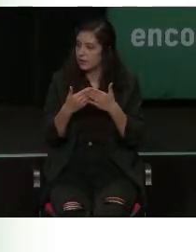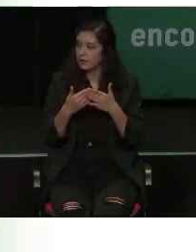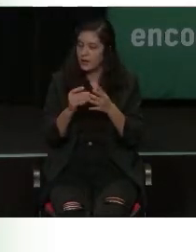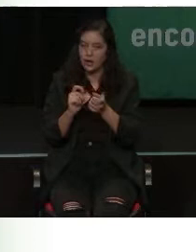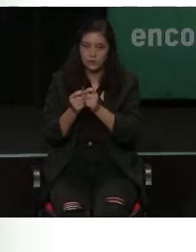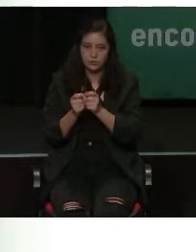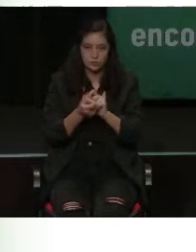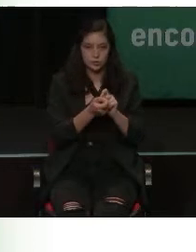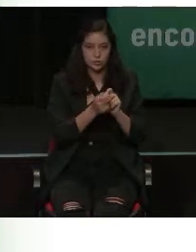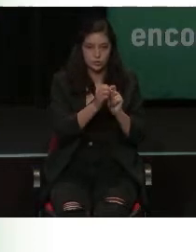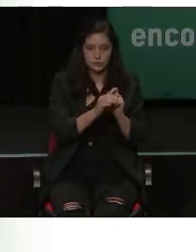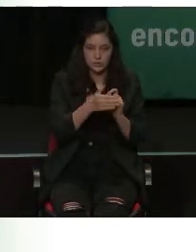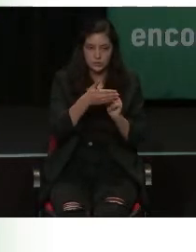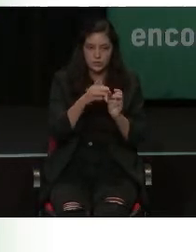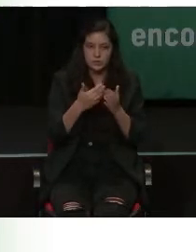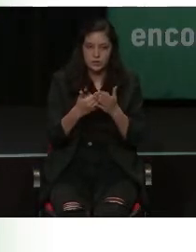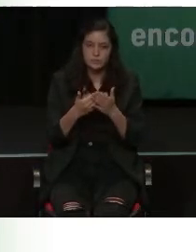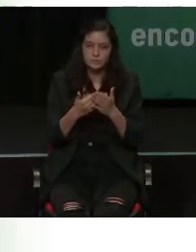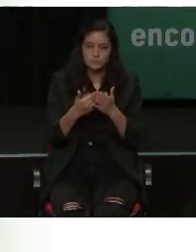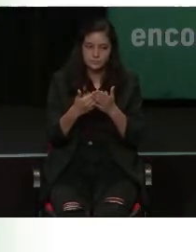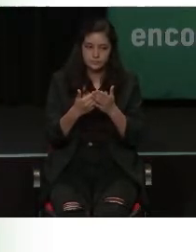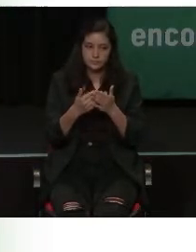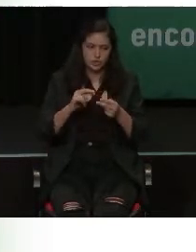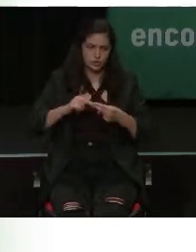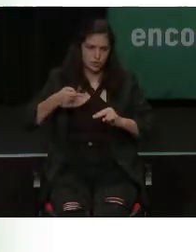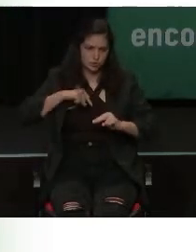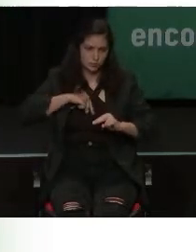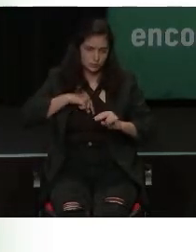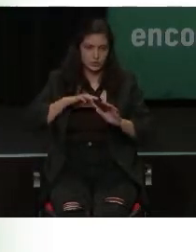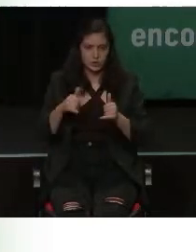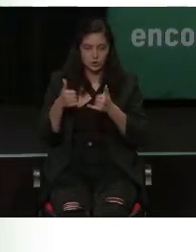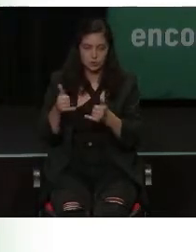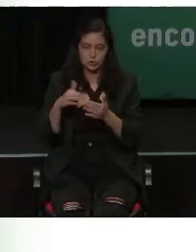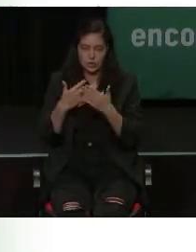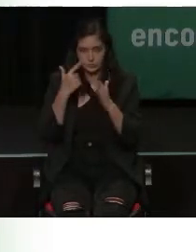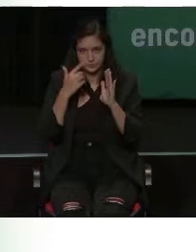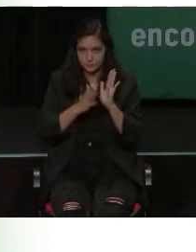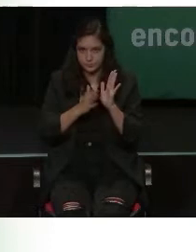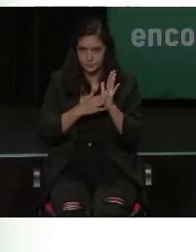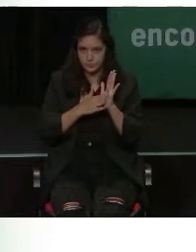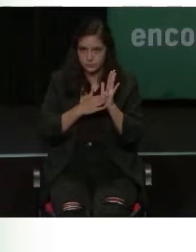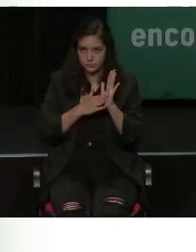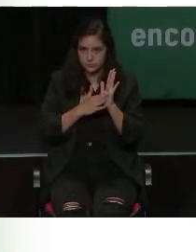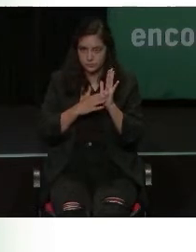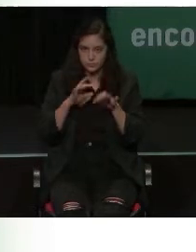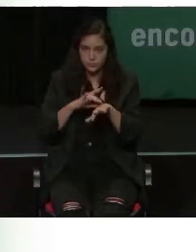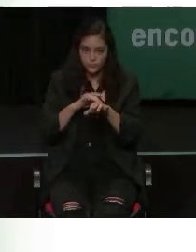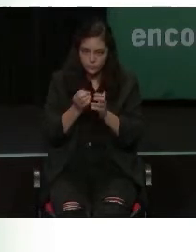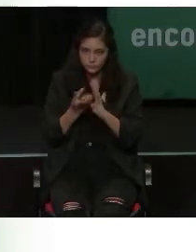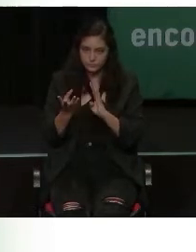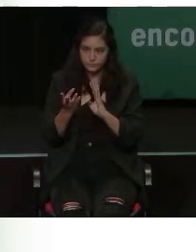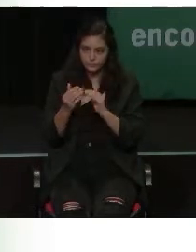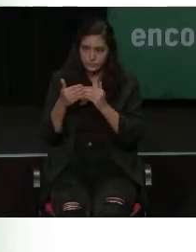a nível do imprinting genómico e que depois se veio a verificar que explicava uma série de doenças até aí por